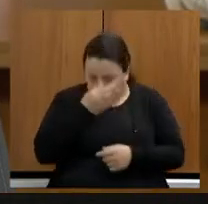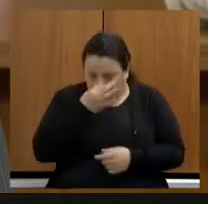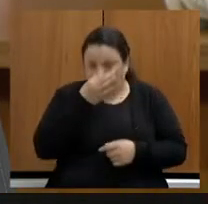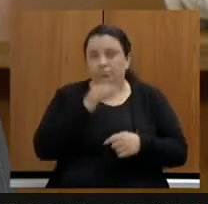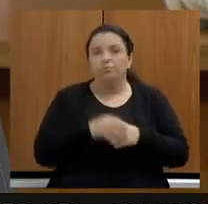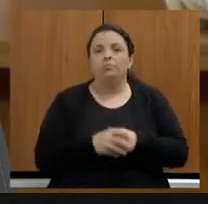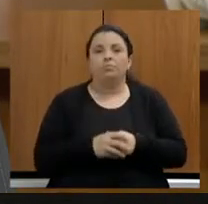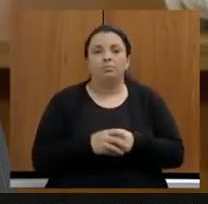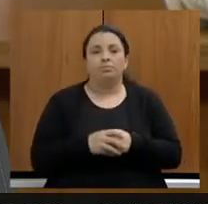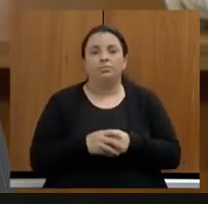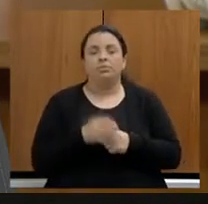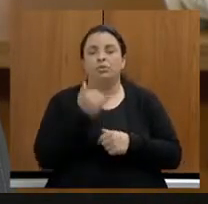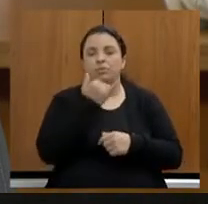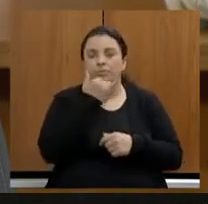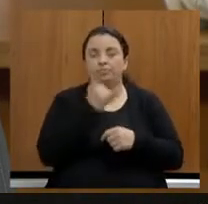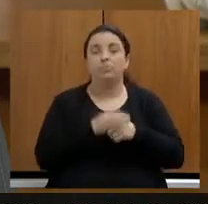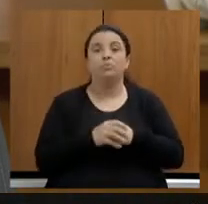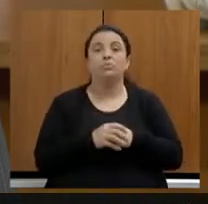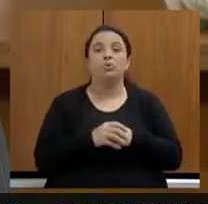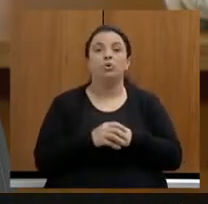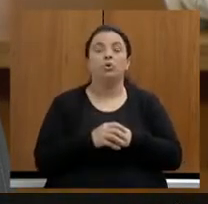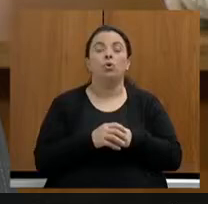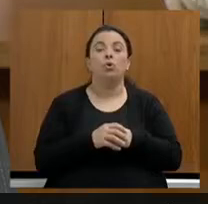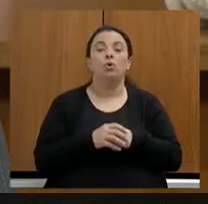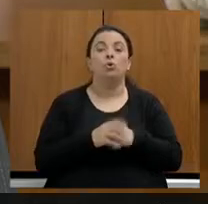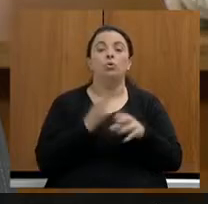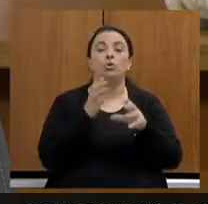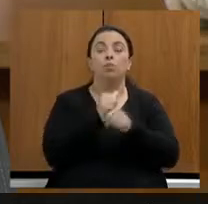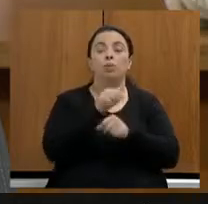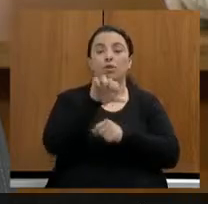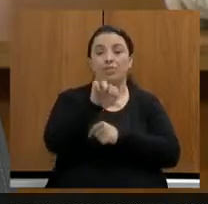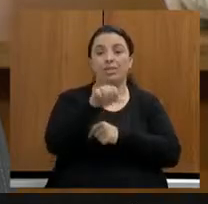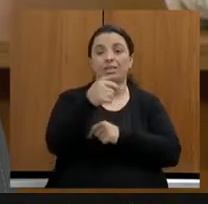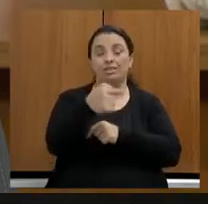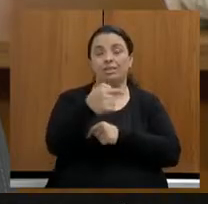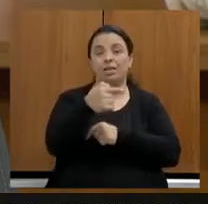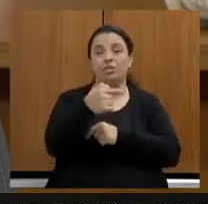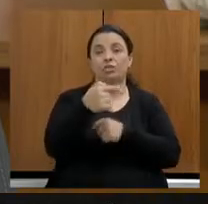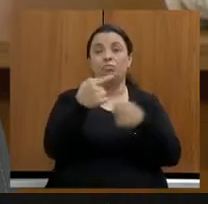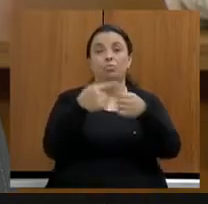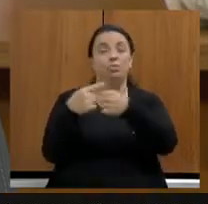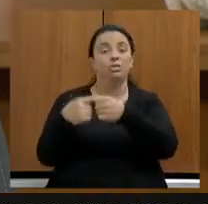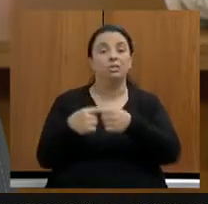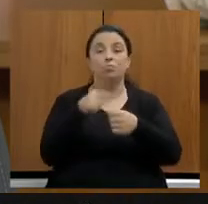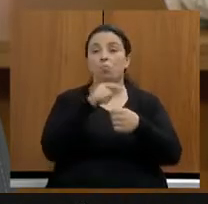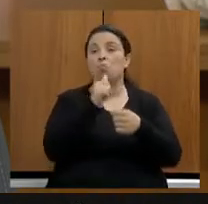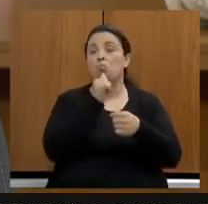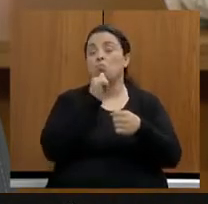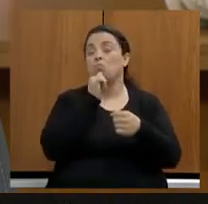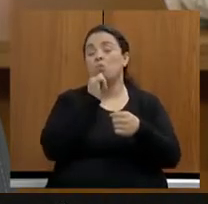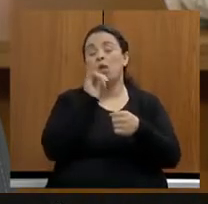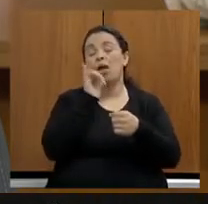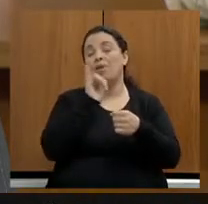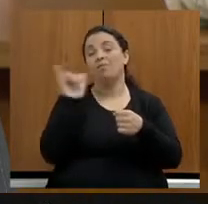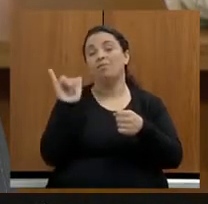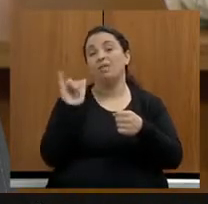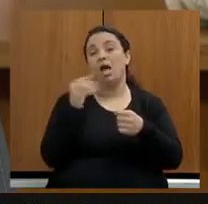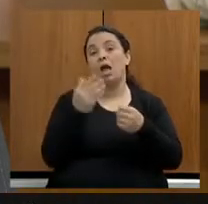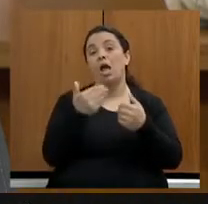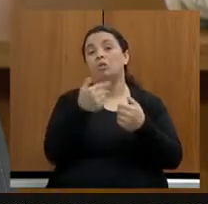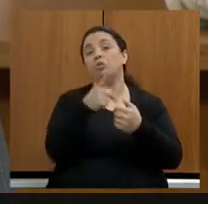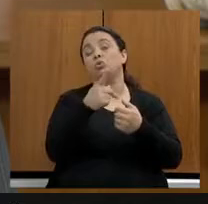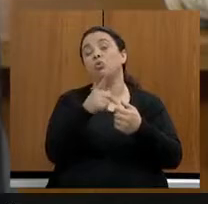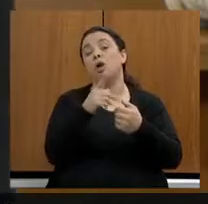97 municípios de Minas Gerais que ainda não anunciaram a abertura das suas atividades escolares eu